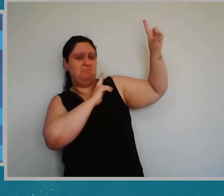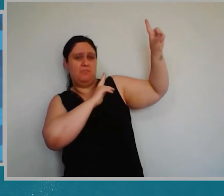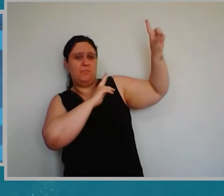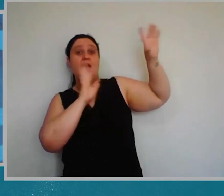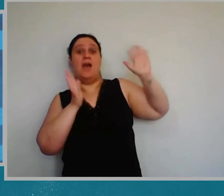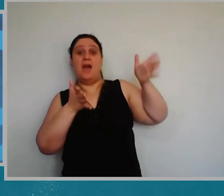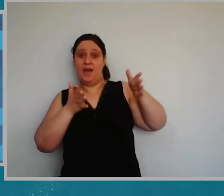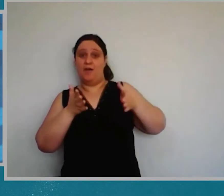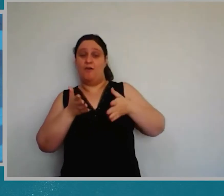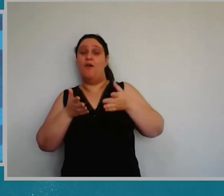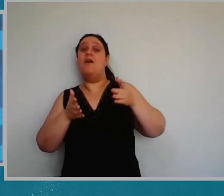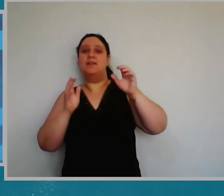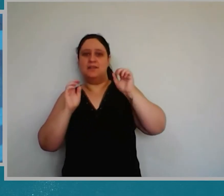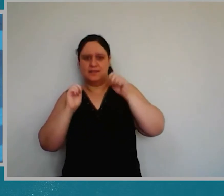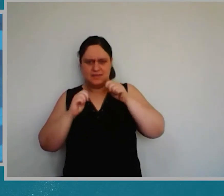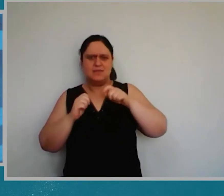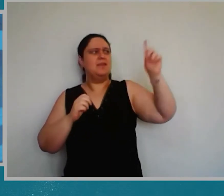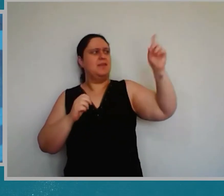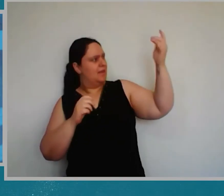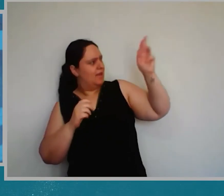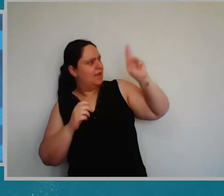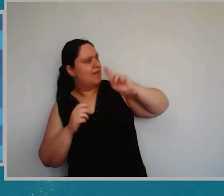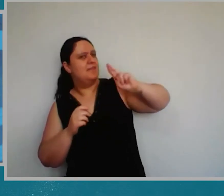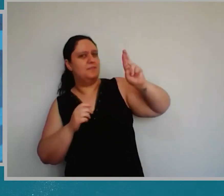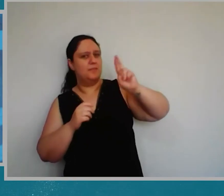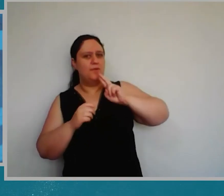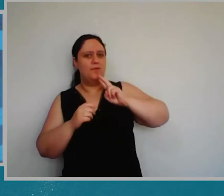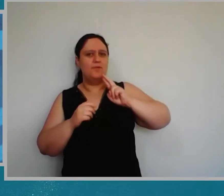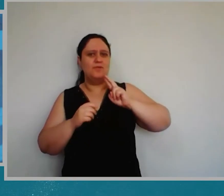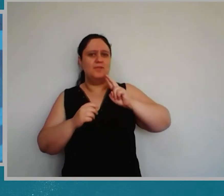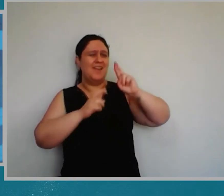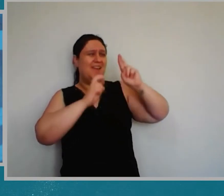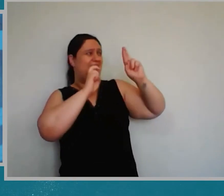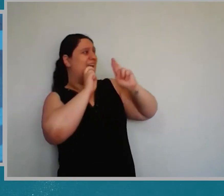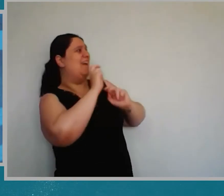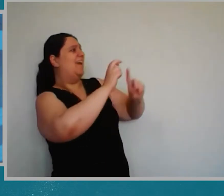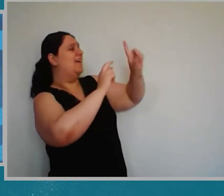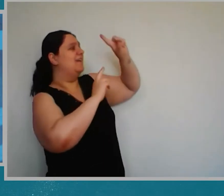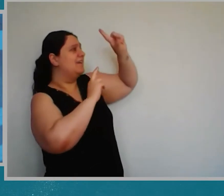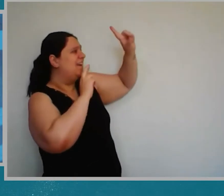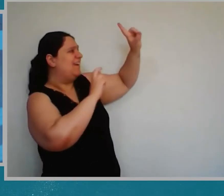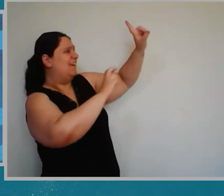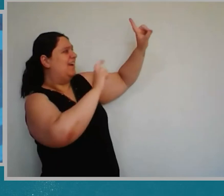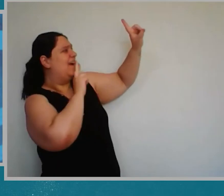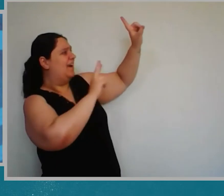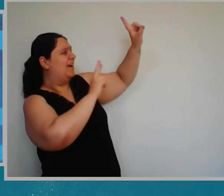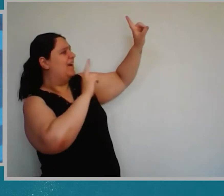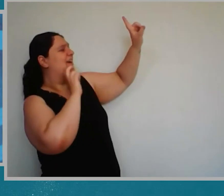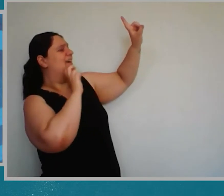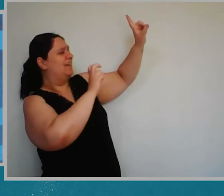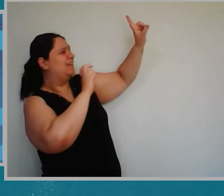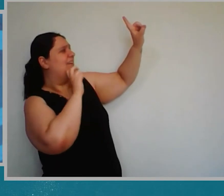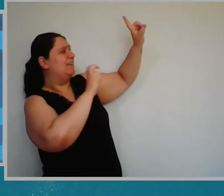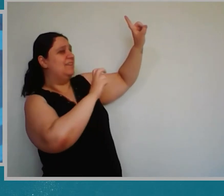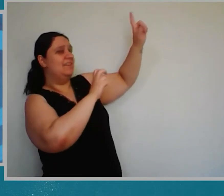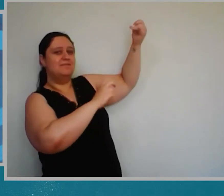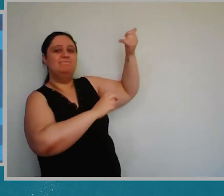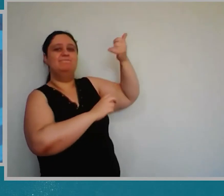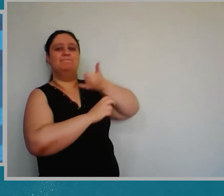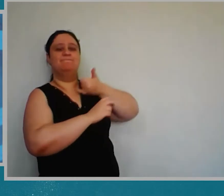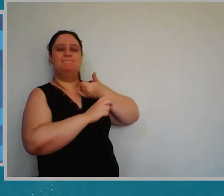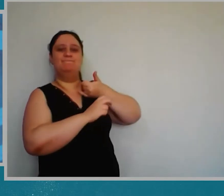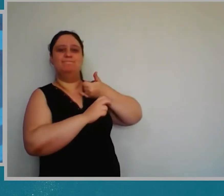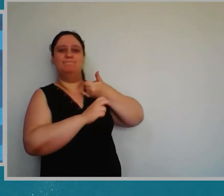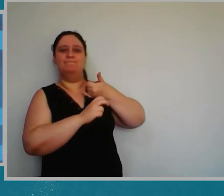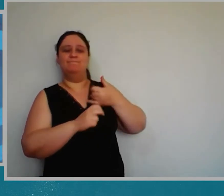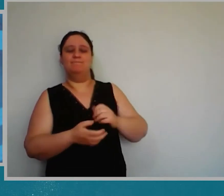ouve. Gritarás por socorro e Ele dirá: eis-me aqui. Se tirares do meio de ti o jugo, o dedo